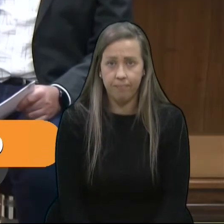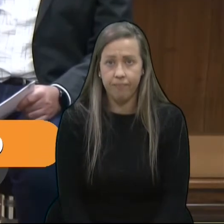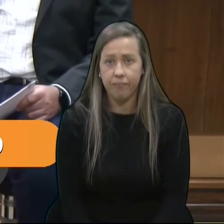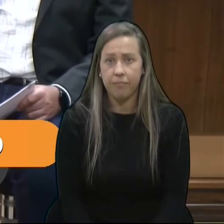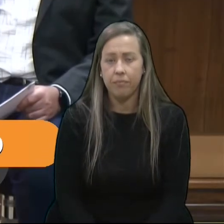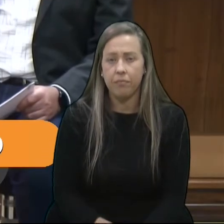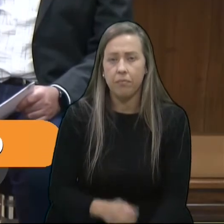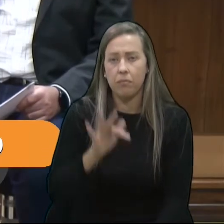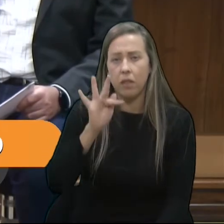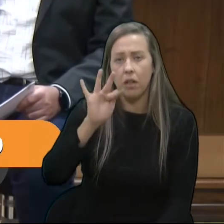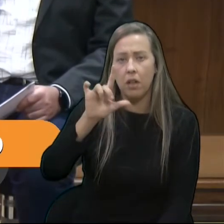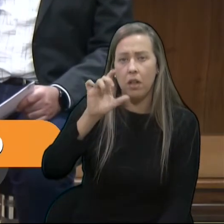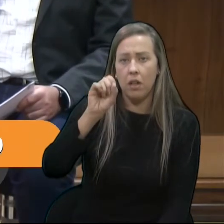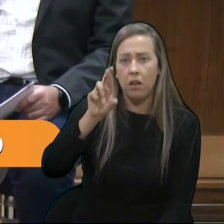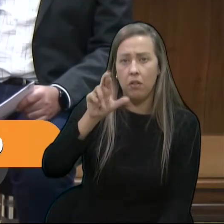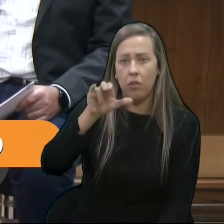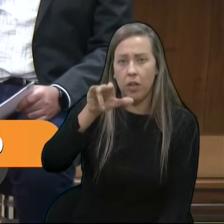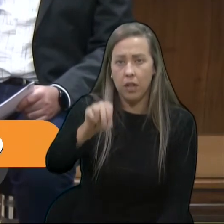Floriano.